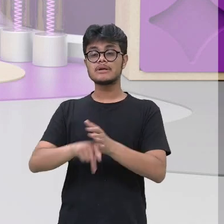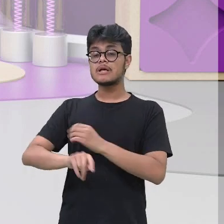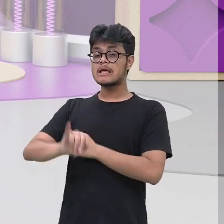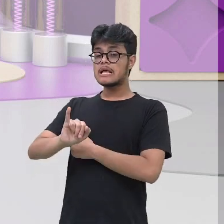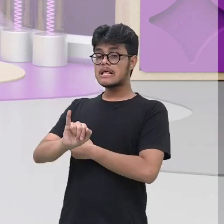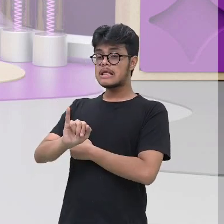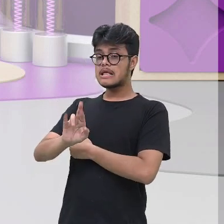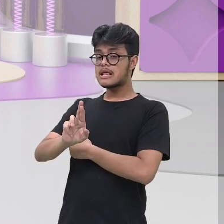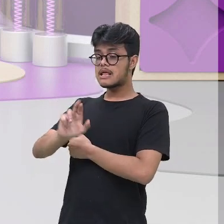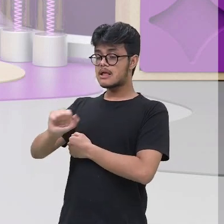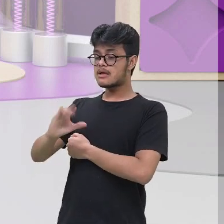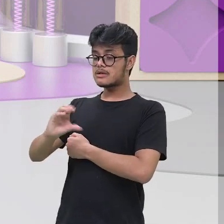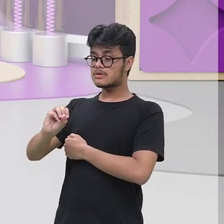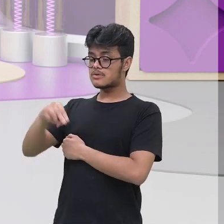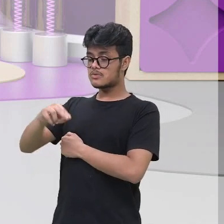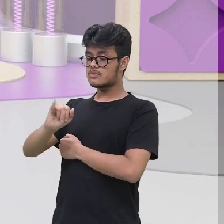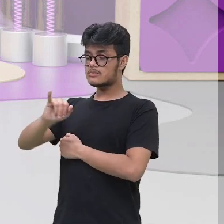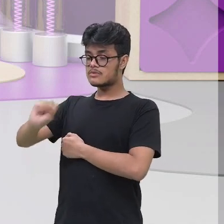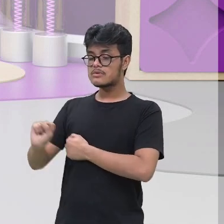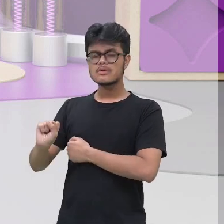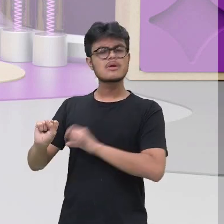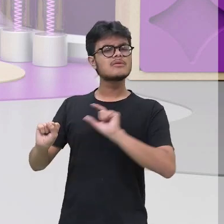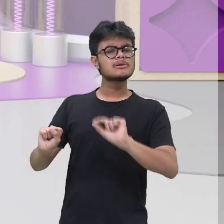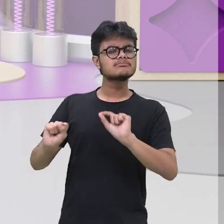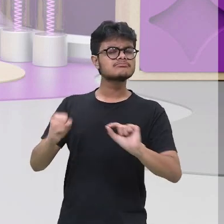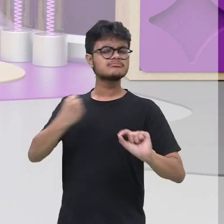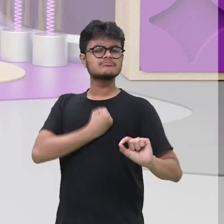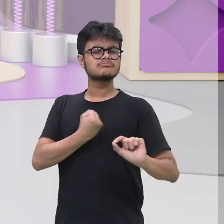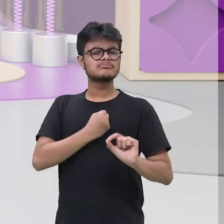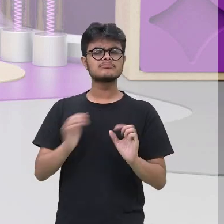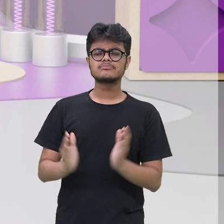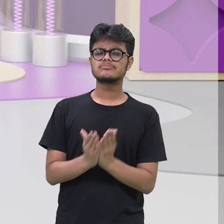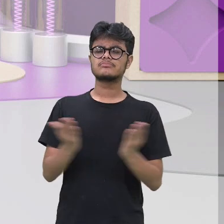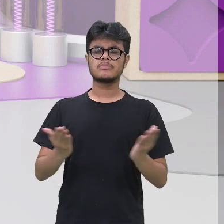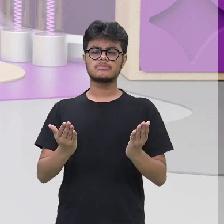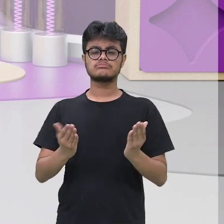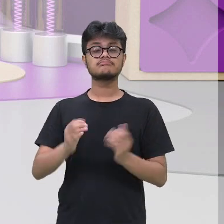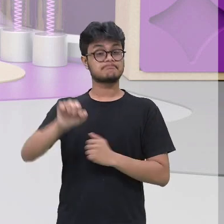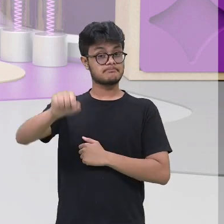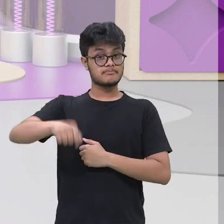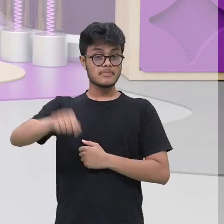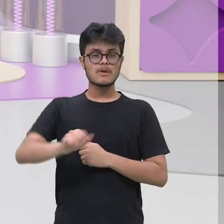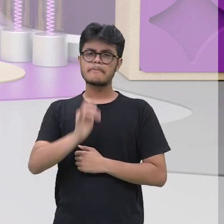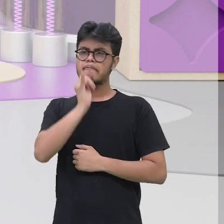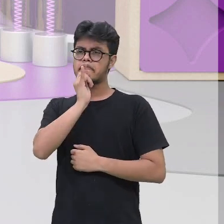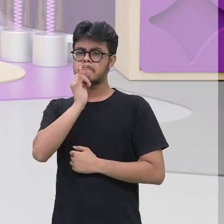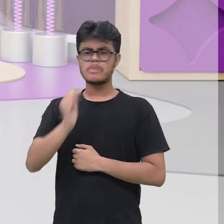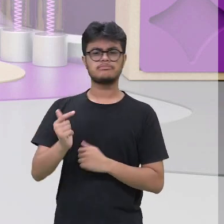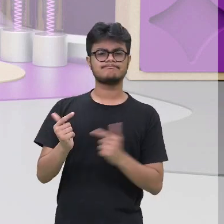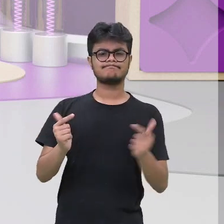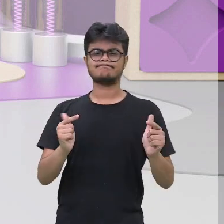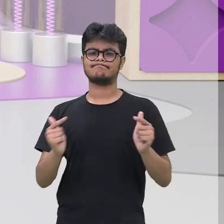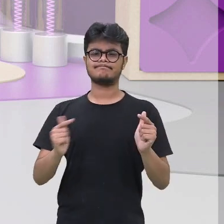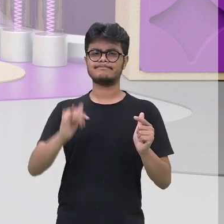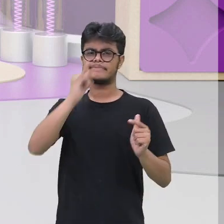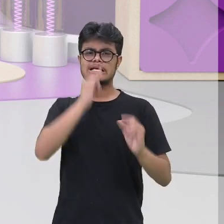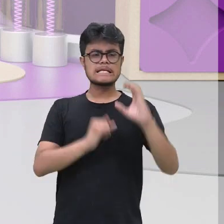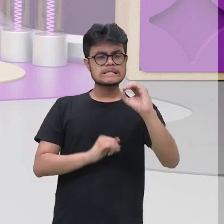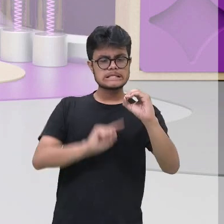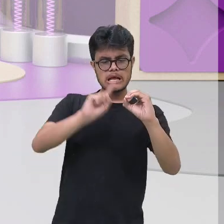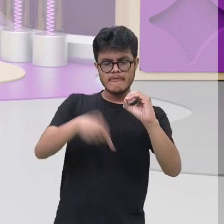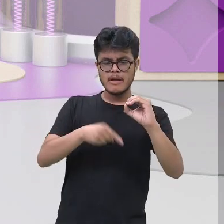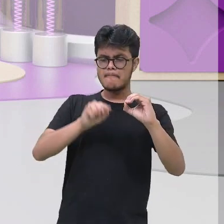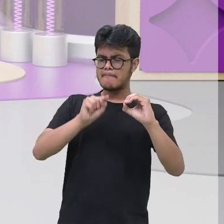irracionais. Beleza? Quem são os números irracionais? São valores que eu não consigo escrever na forma de